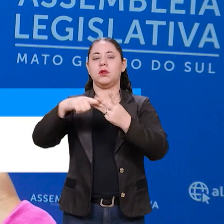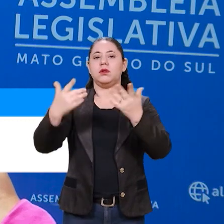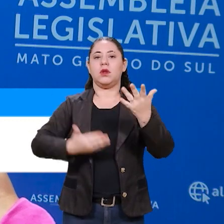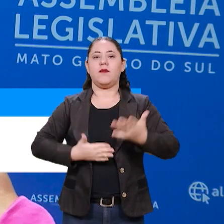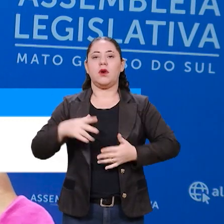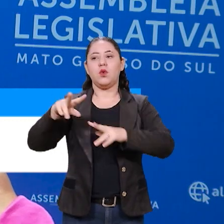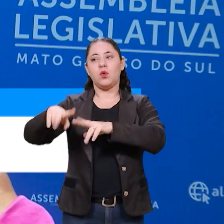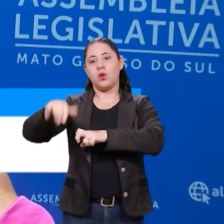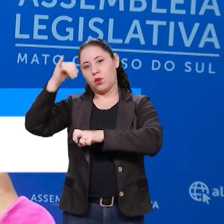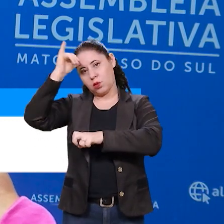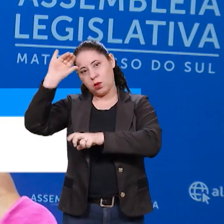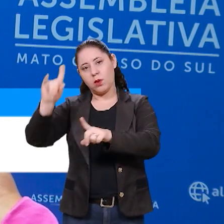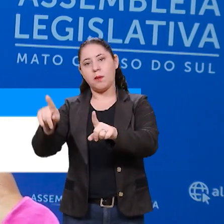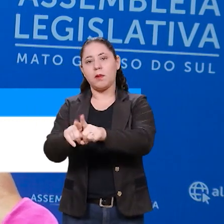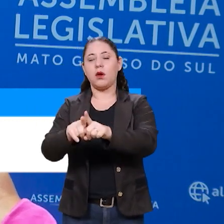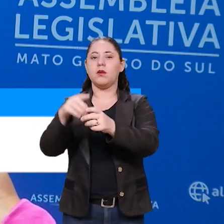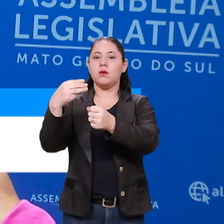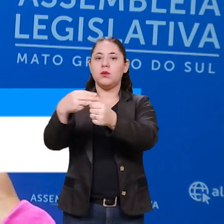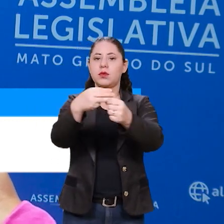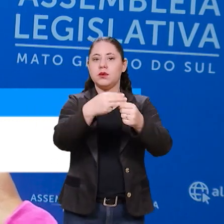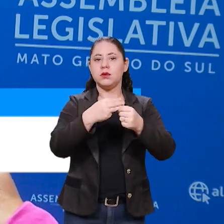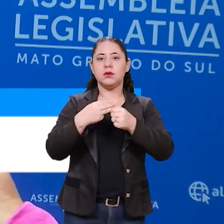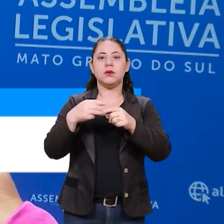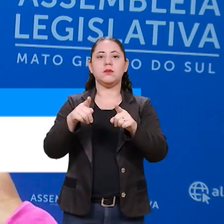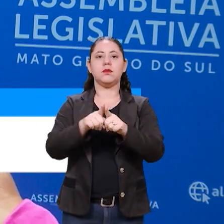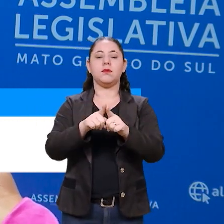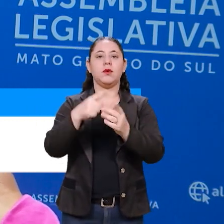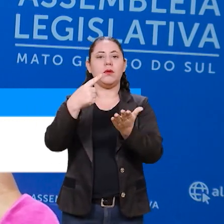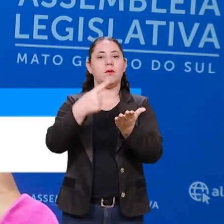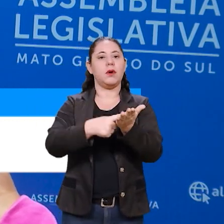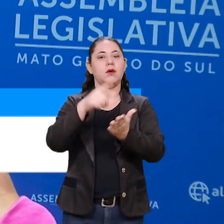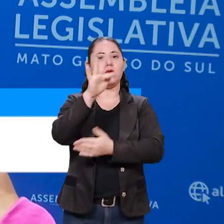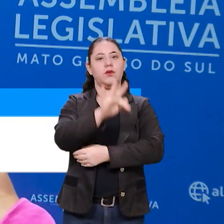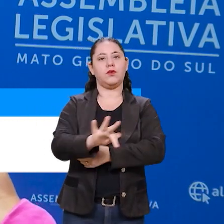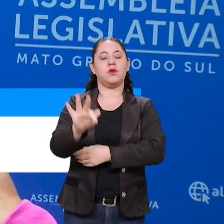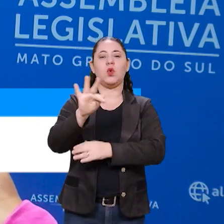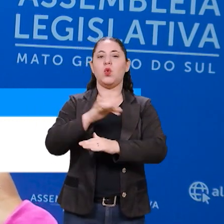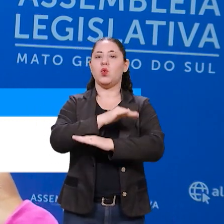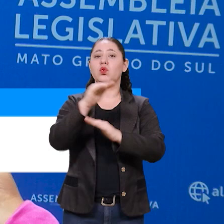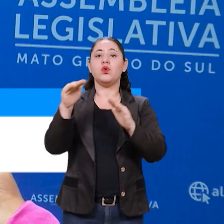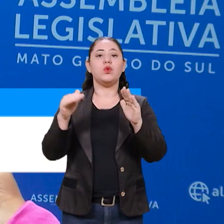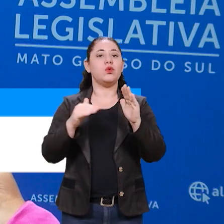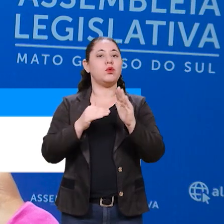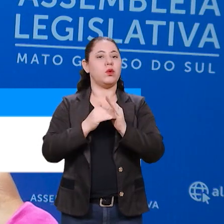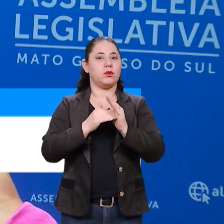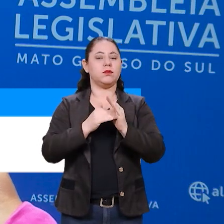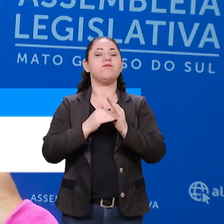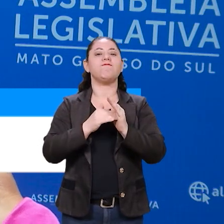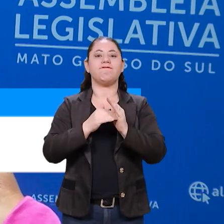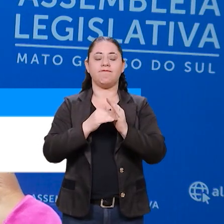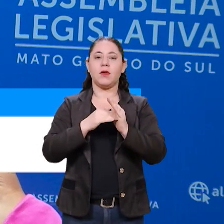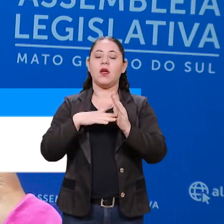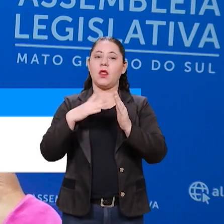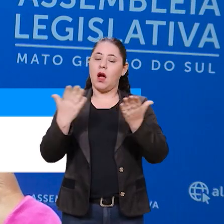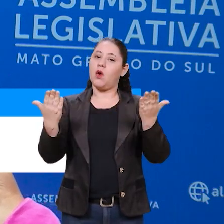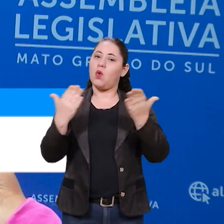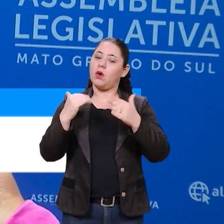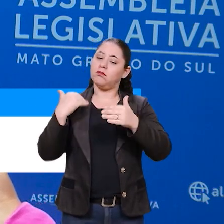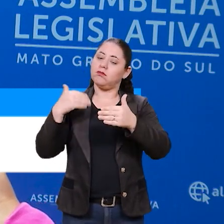do setor de serviço, da agropecuária, né, os municípios e o Pacto Federativo. Tudo isso está